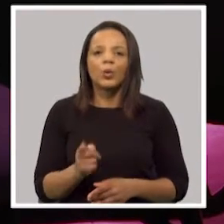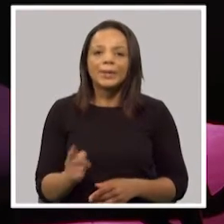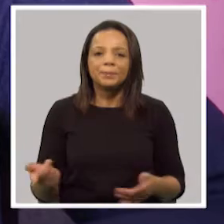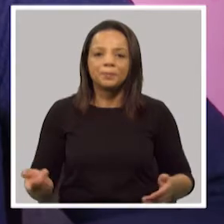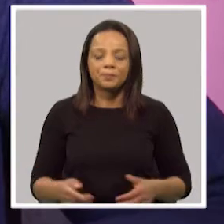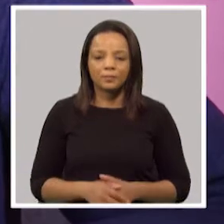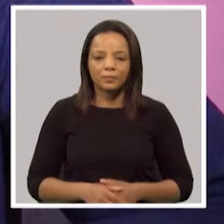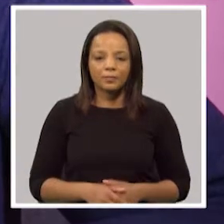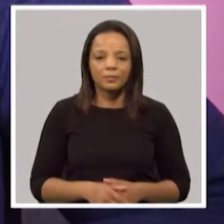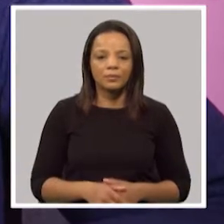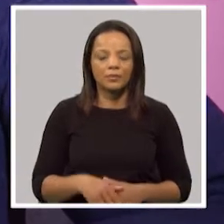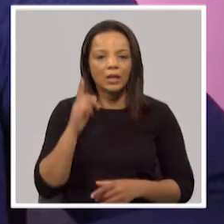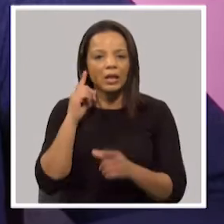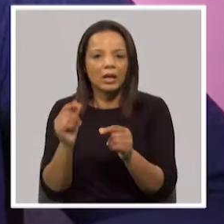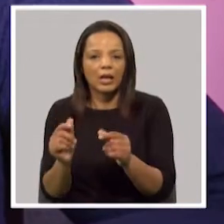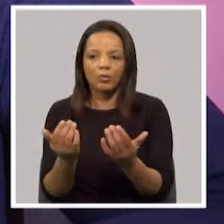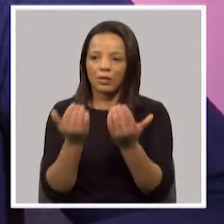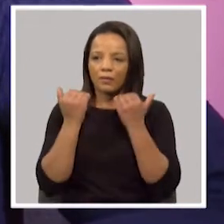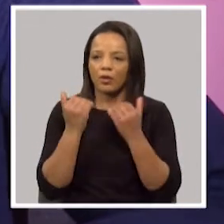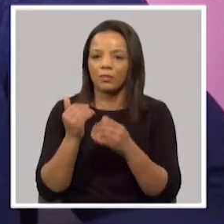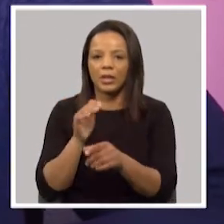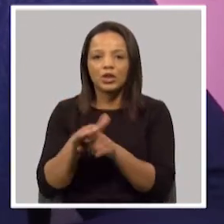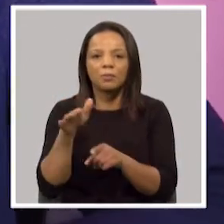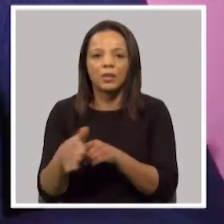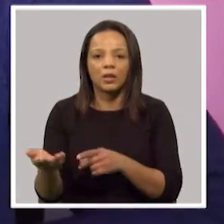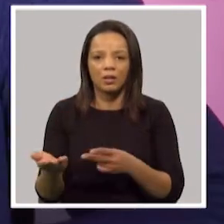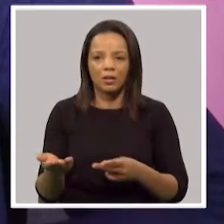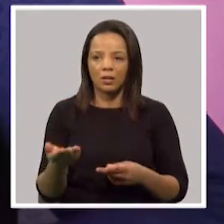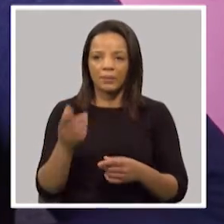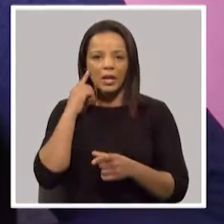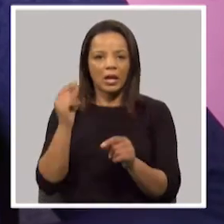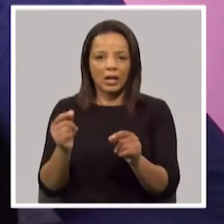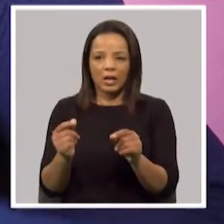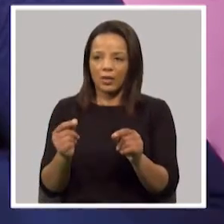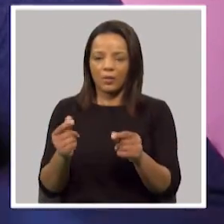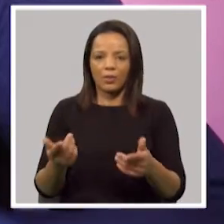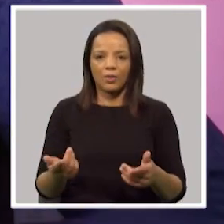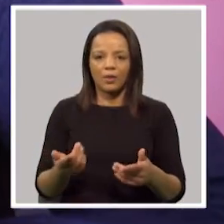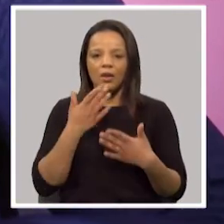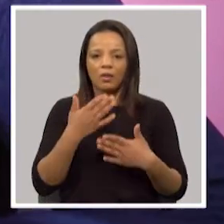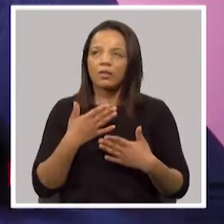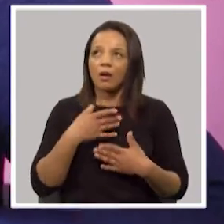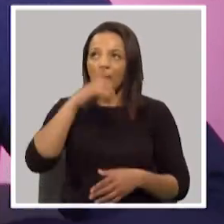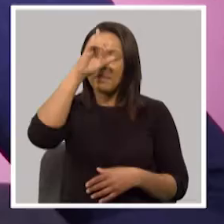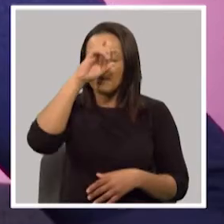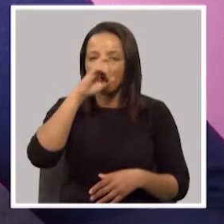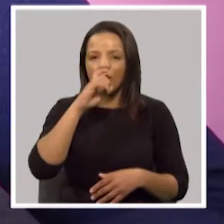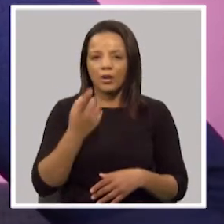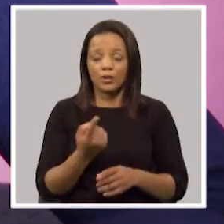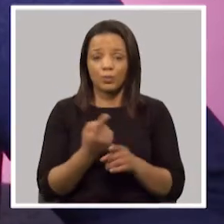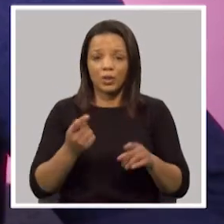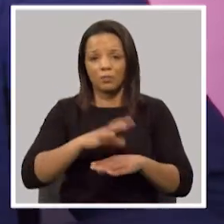tempo, mais? a rádio informa, a rádio inspira, a rádio é capaz de nos puxar por